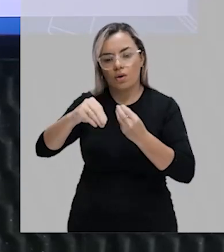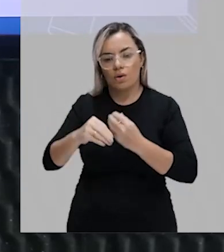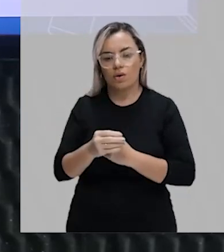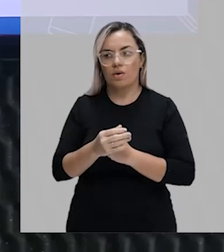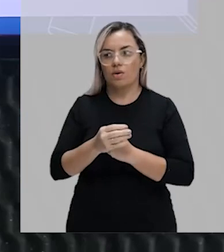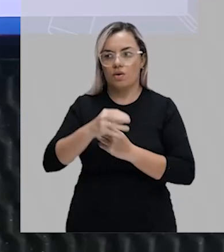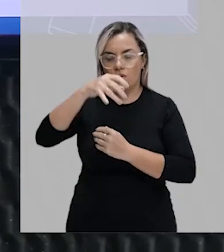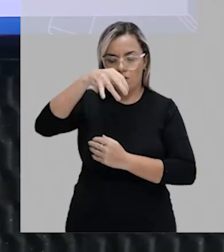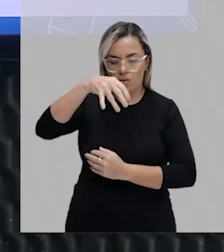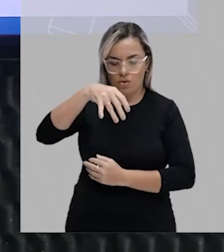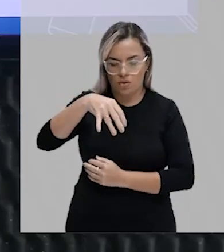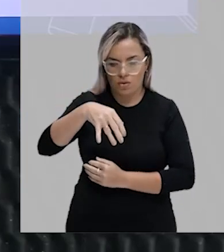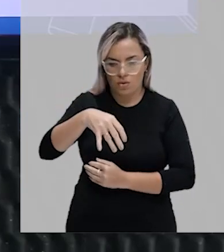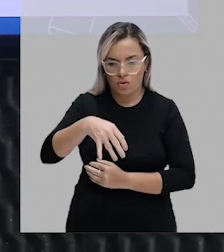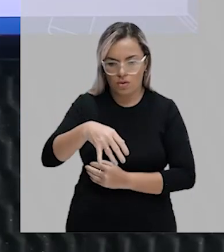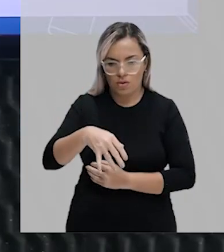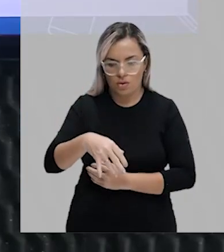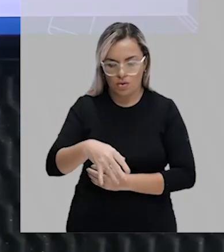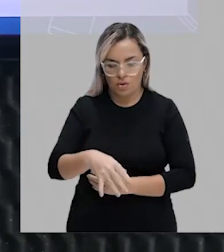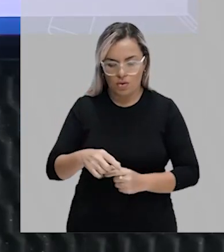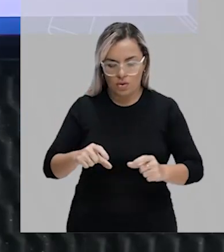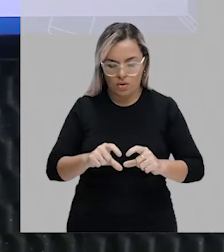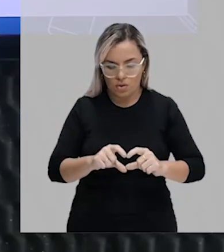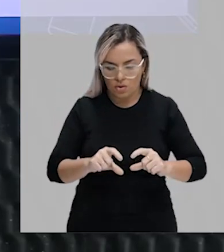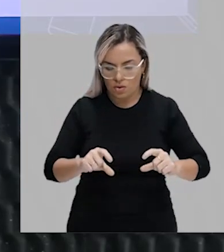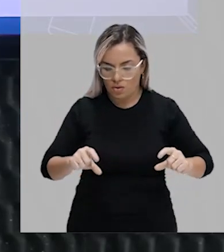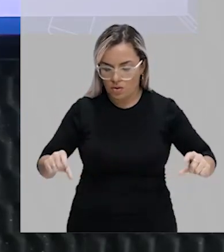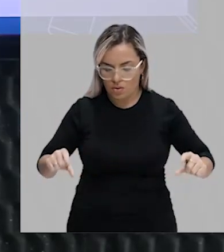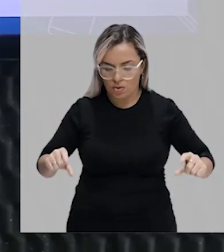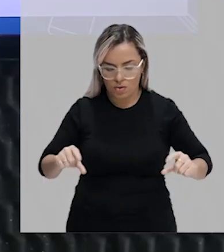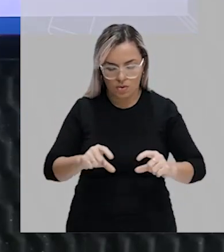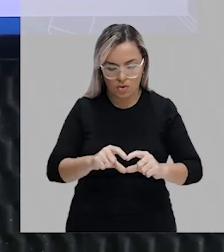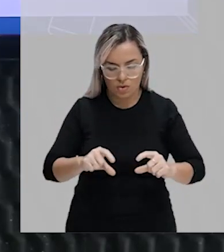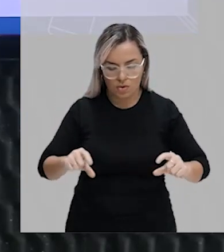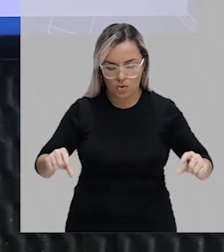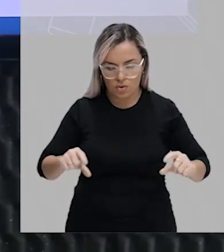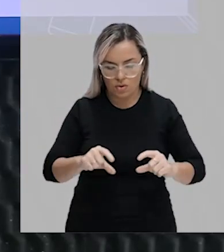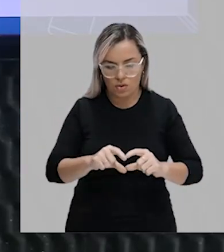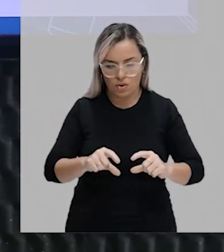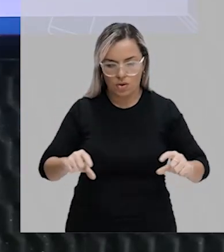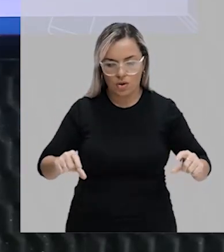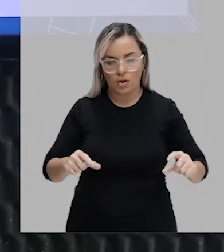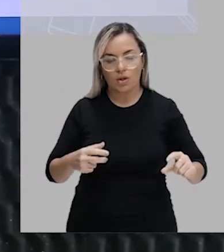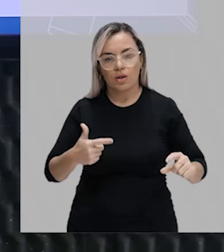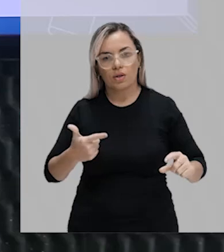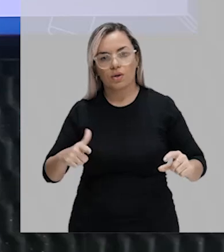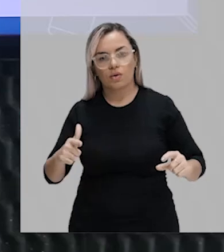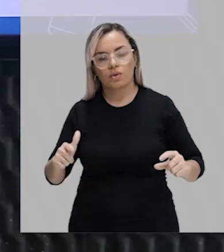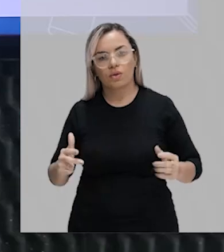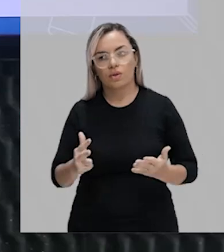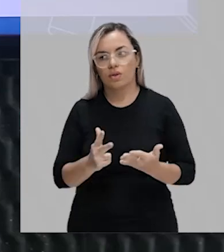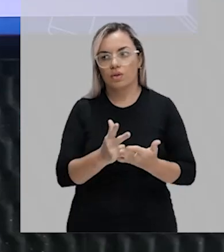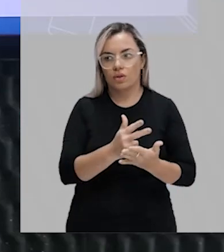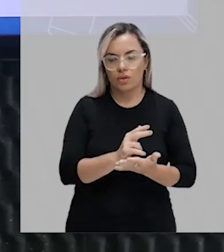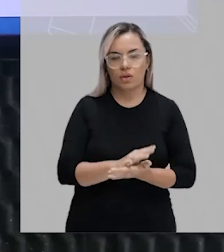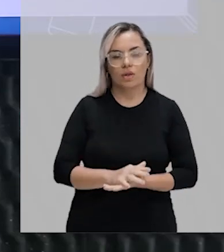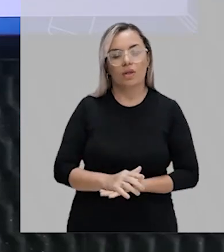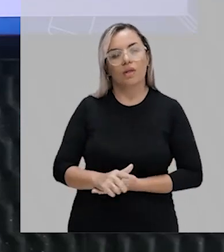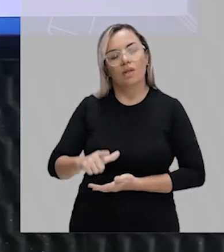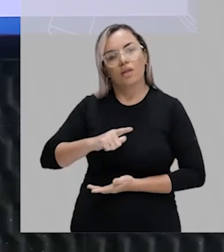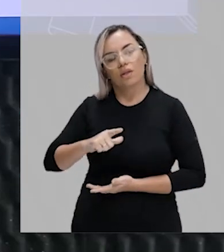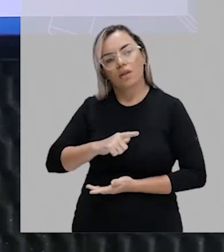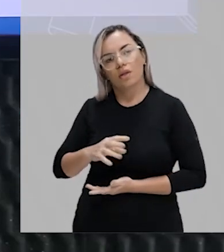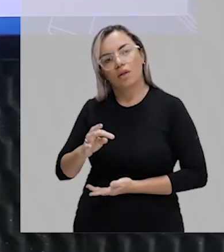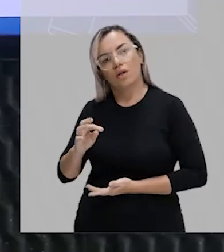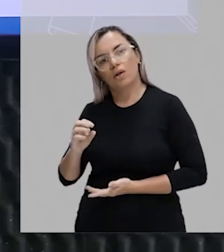escorria e se acumulava aqui nesse fundo, certo? É porque não tem no desenho, mas aqui tinha uma torneirinha para poder